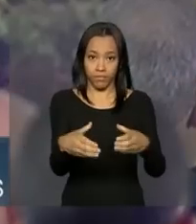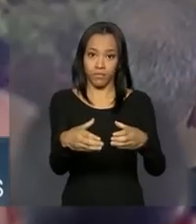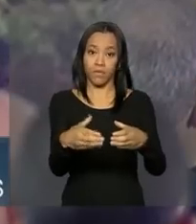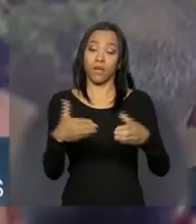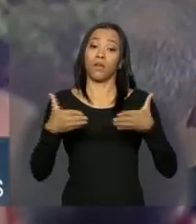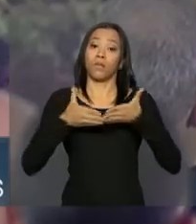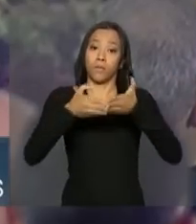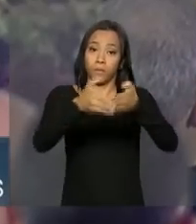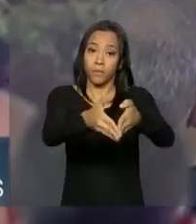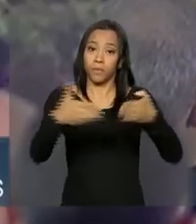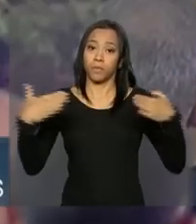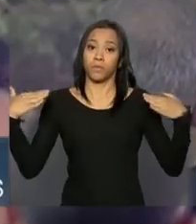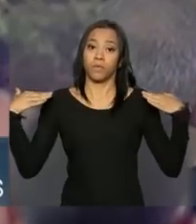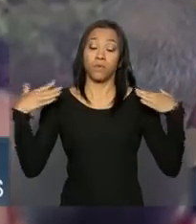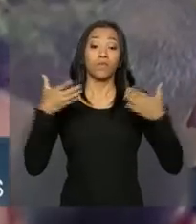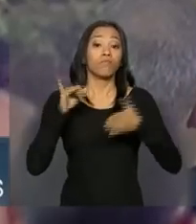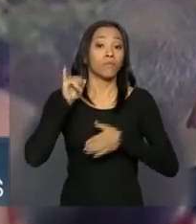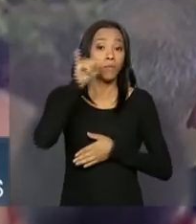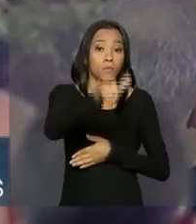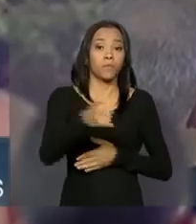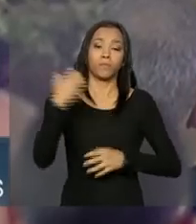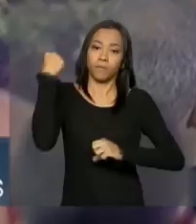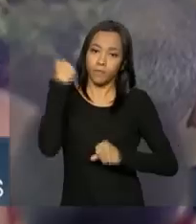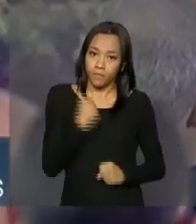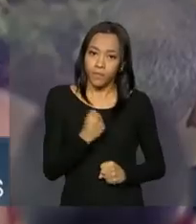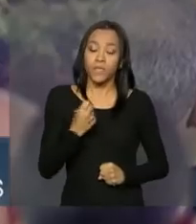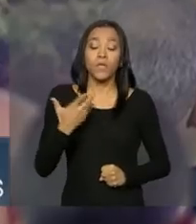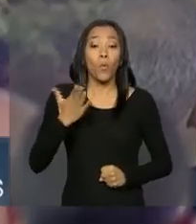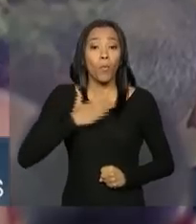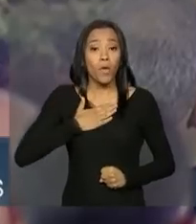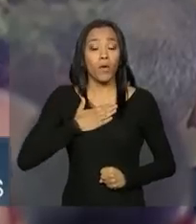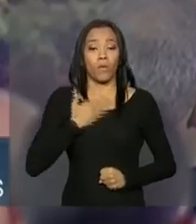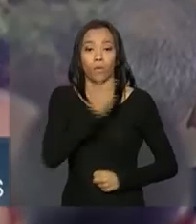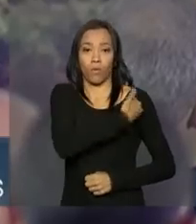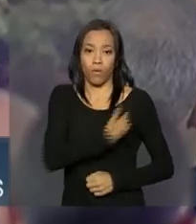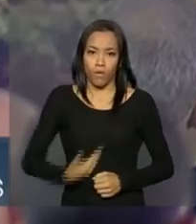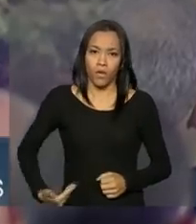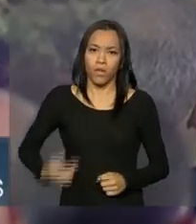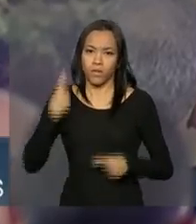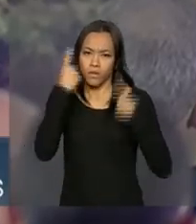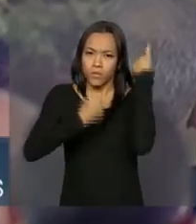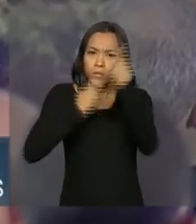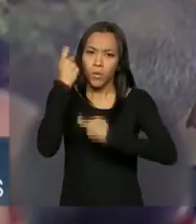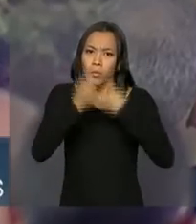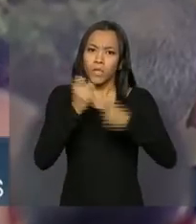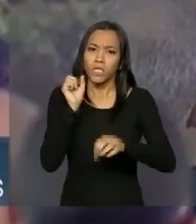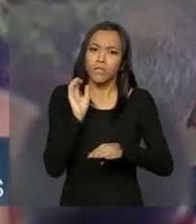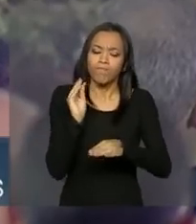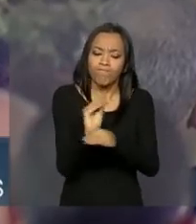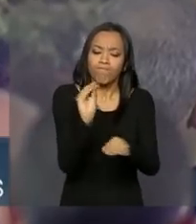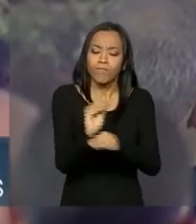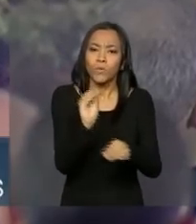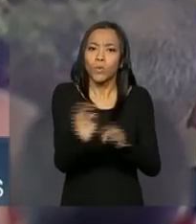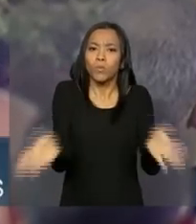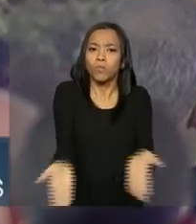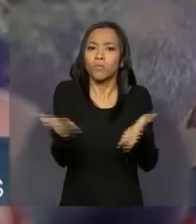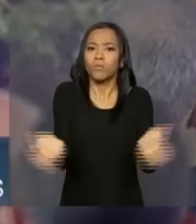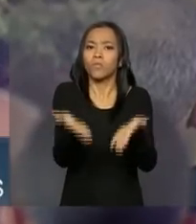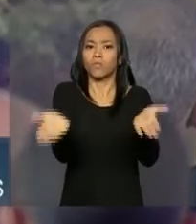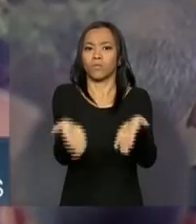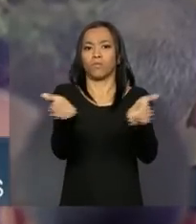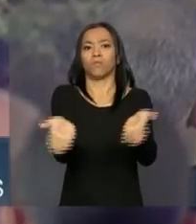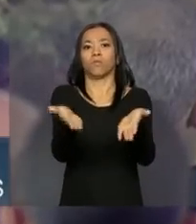governo compreende a importância de desenvolvermos a base industrial de defesa brasileira e de